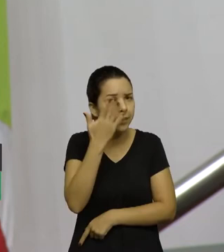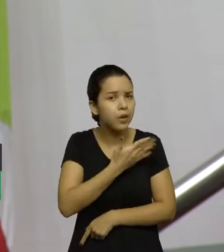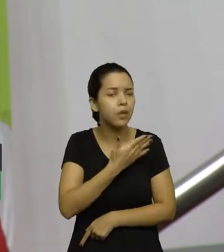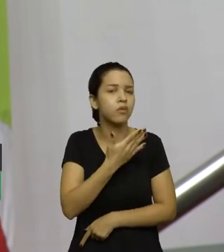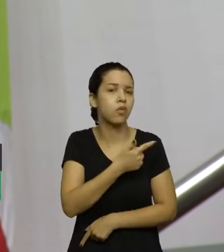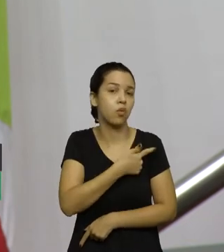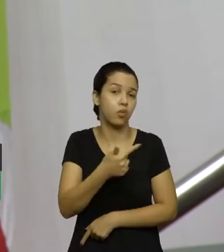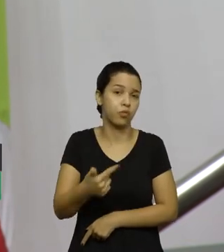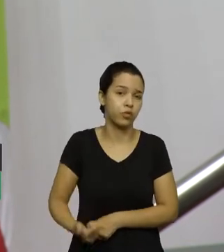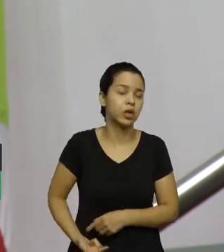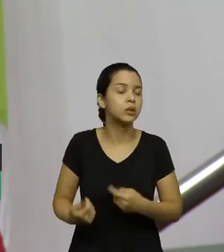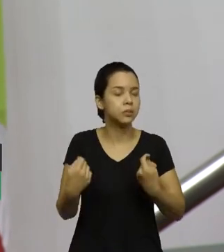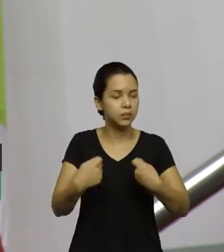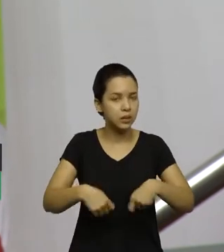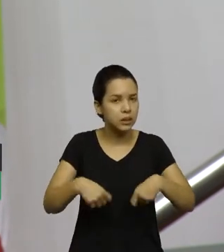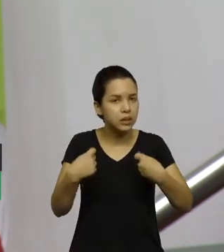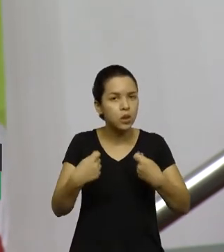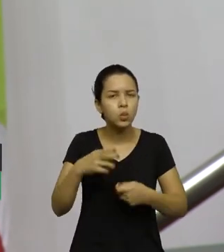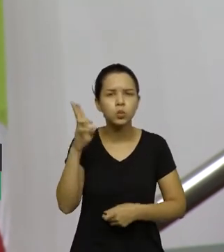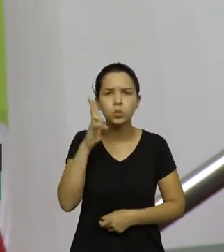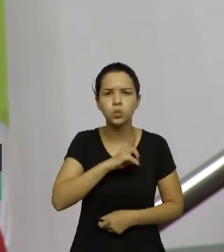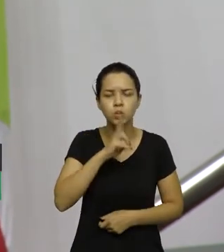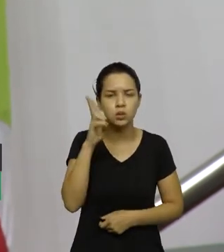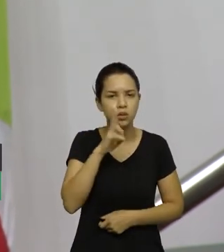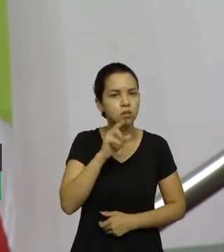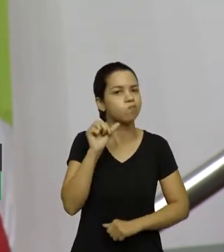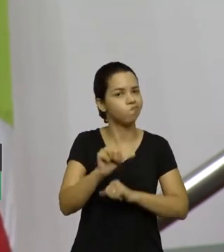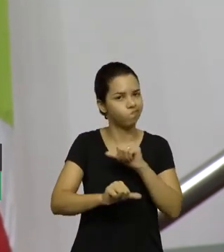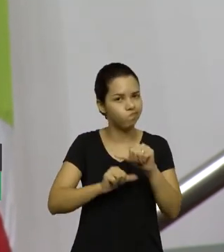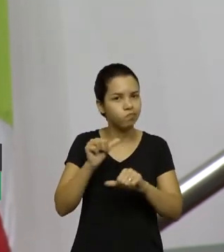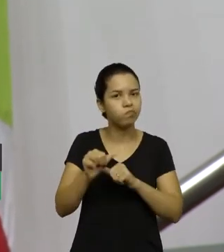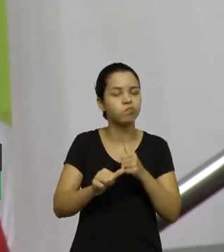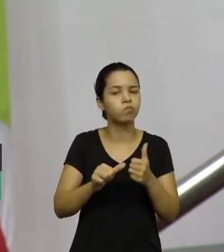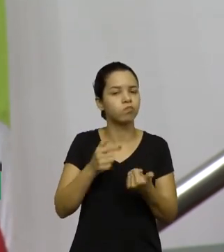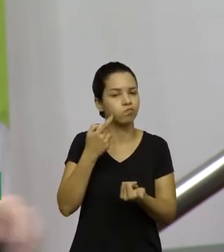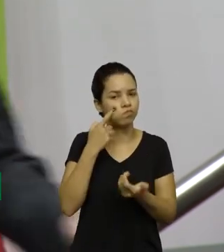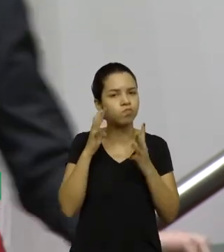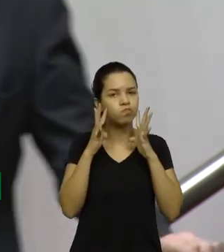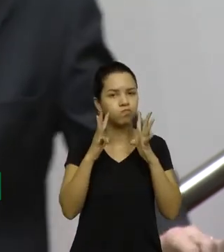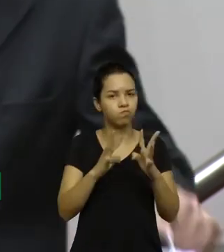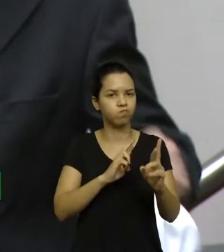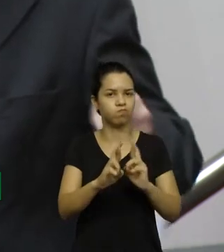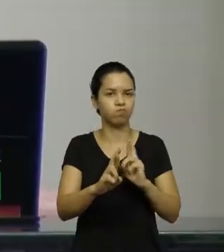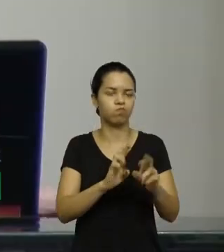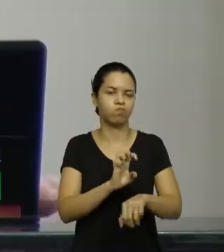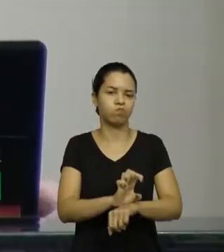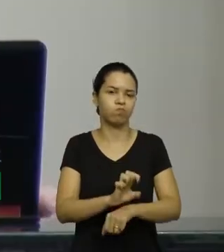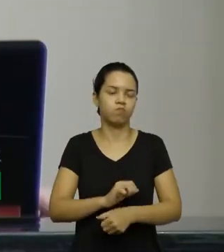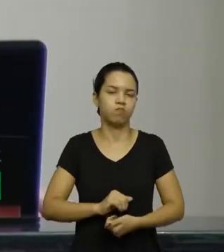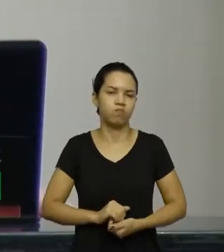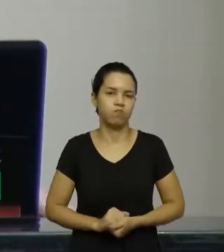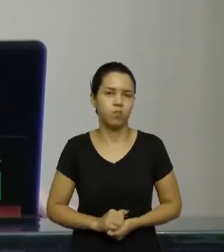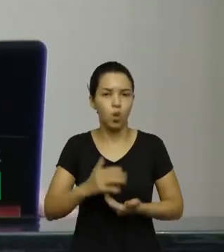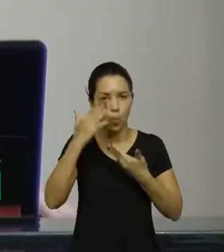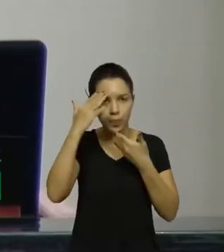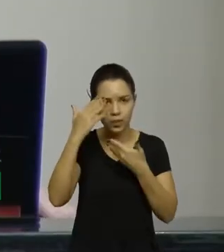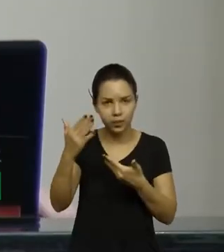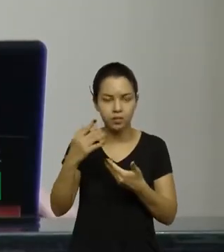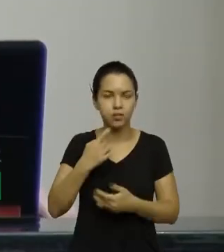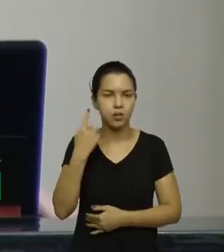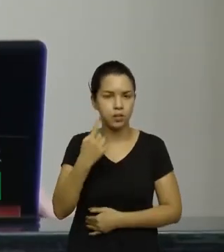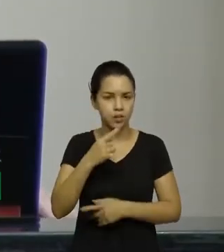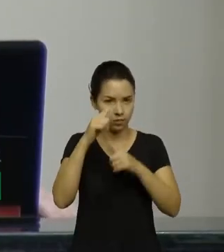governo precisa, com urgência, rever essa questão das rodovias estaduais. Muito obrigado. Obrigado, deputado